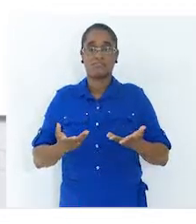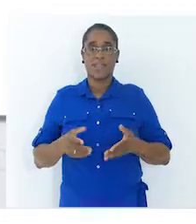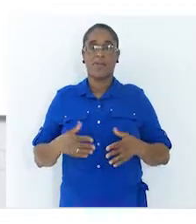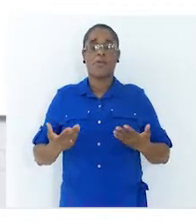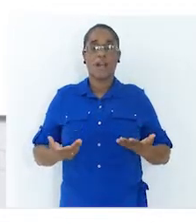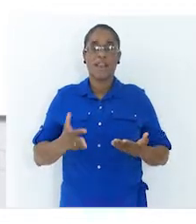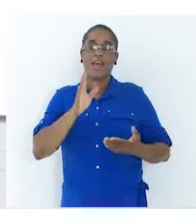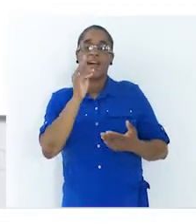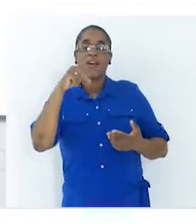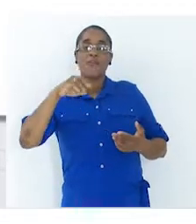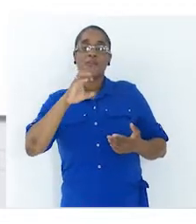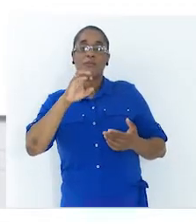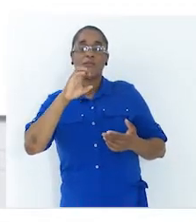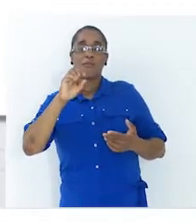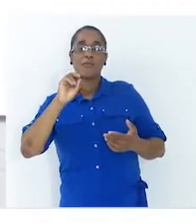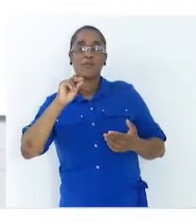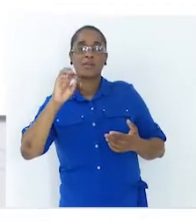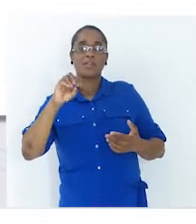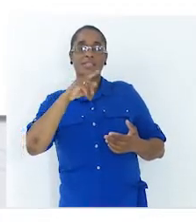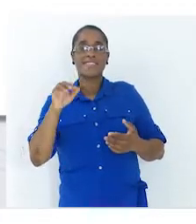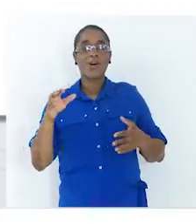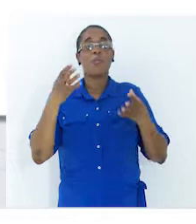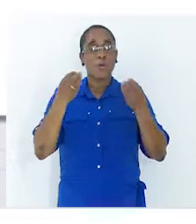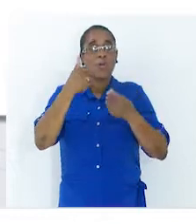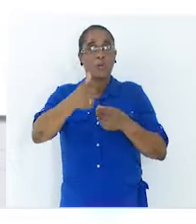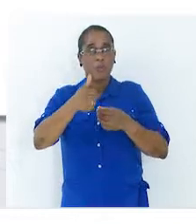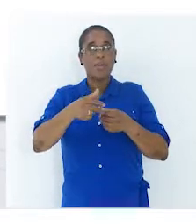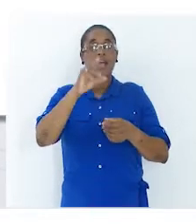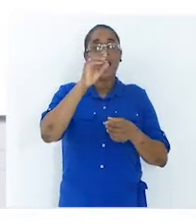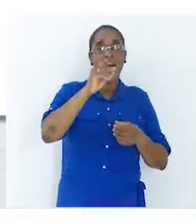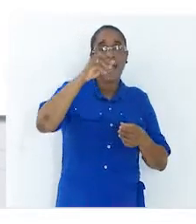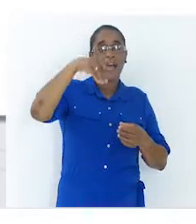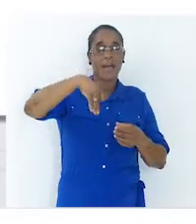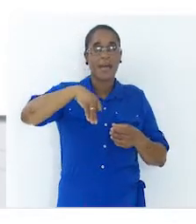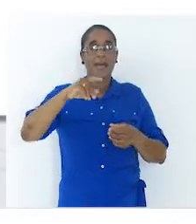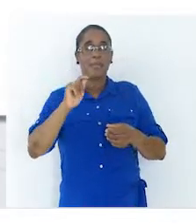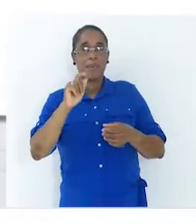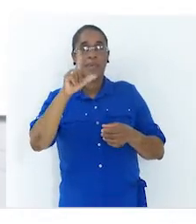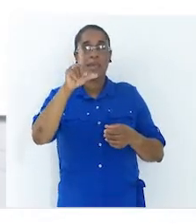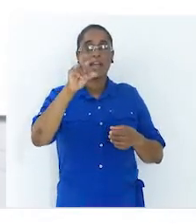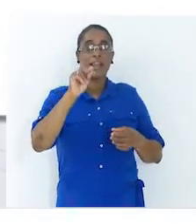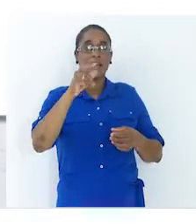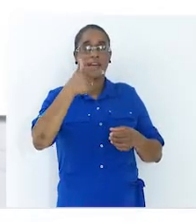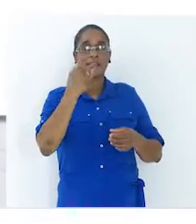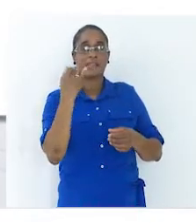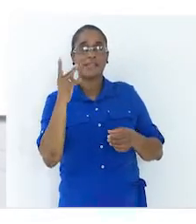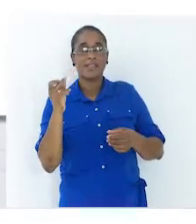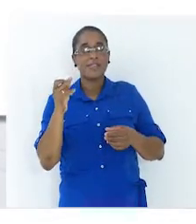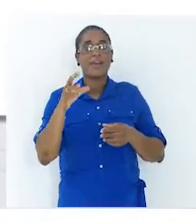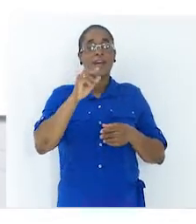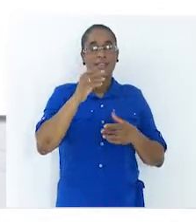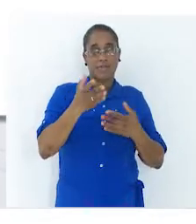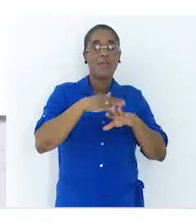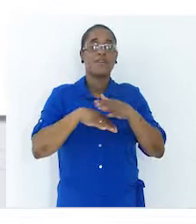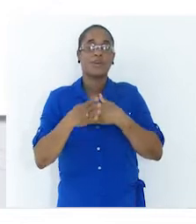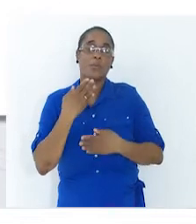Portanto, a função, e muito bem, bravo, apelativa. Apelar é fazer um apelo, não